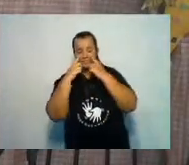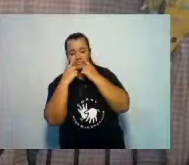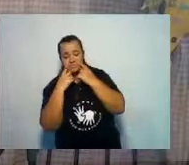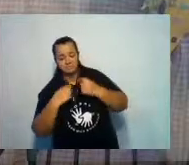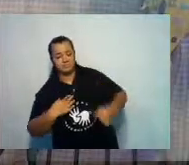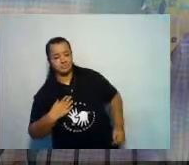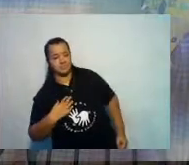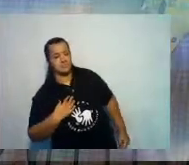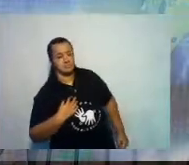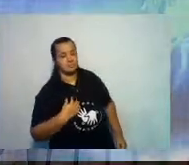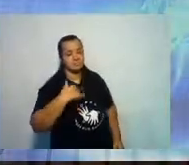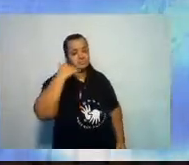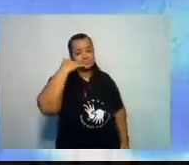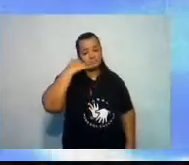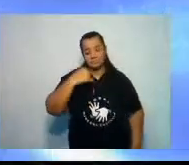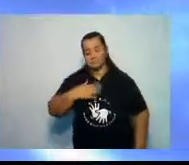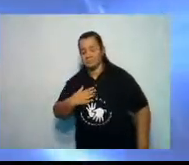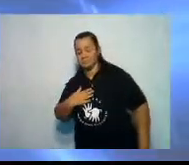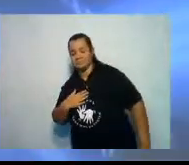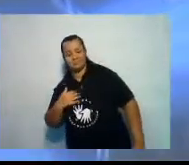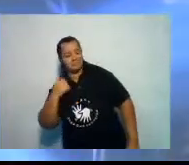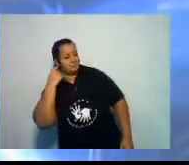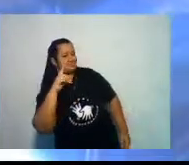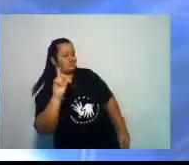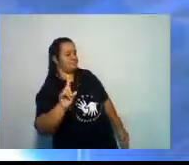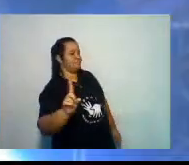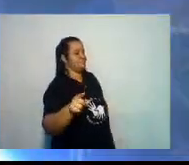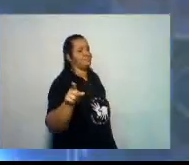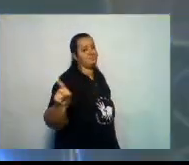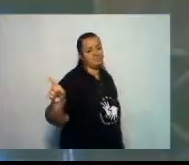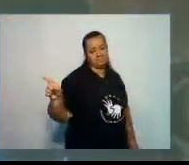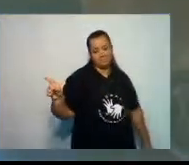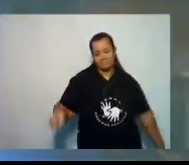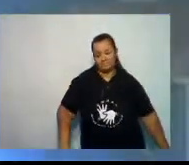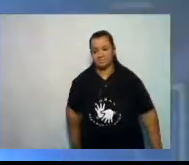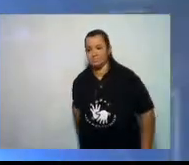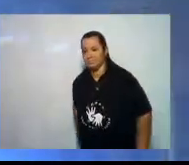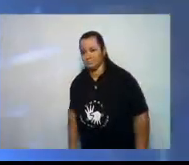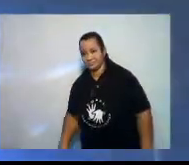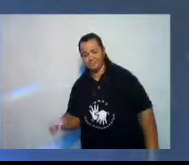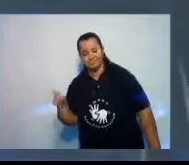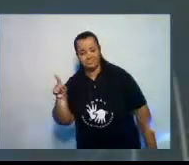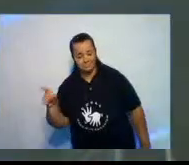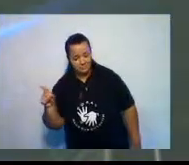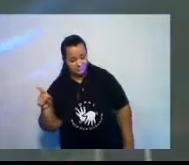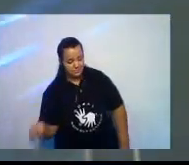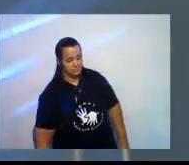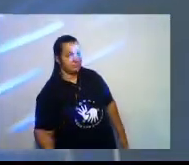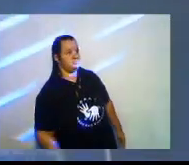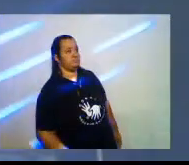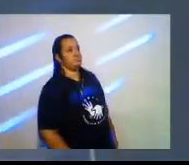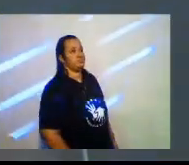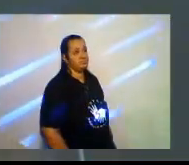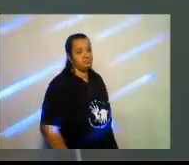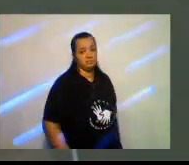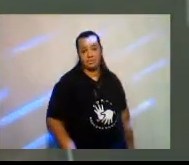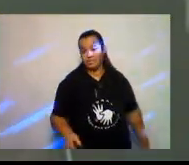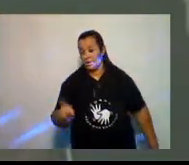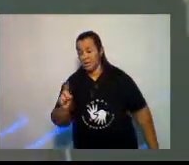mim, chore por mim. Liga pra mim, não, não liga pra ele, pra